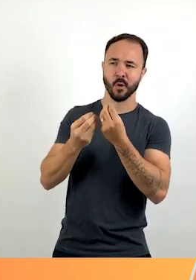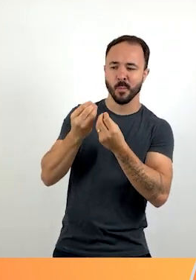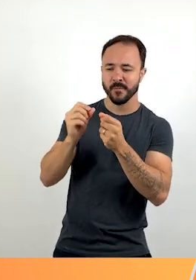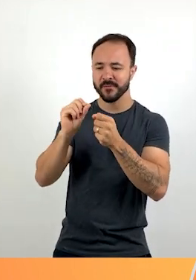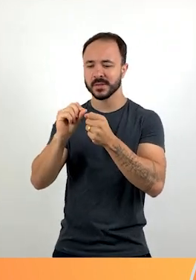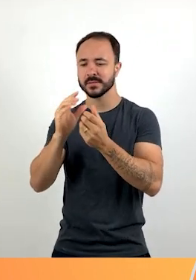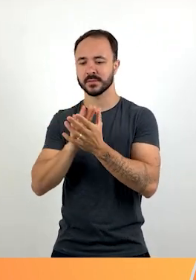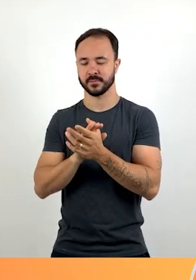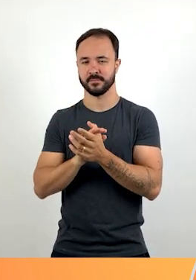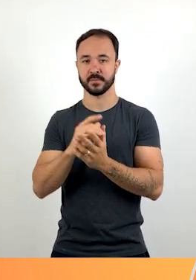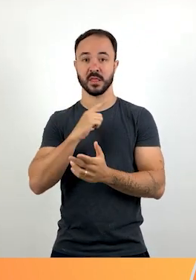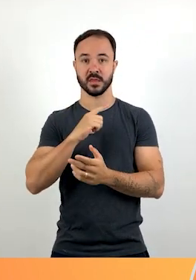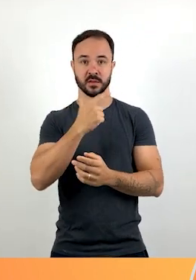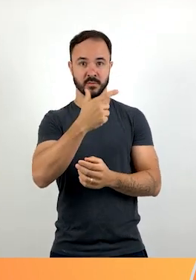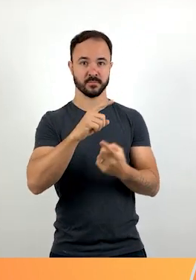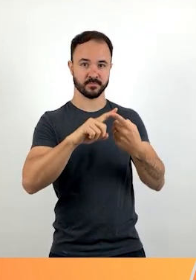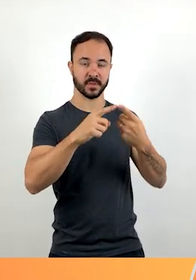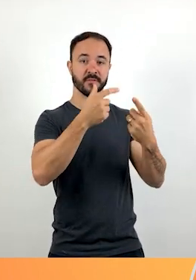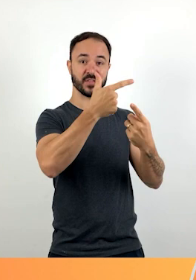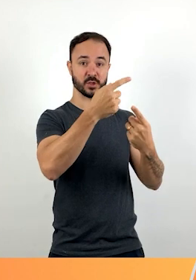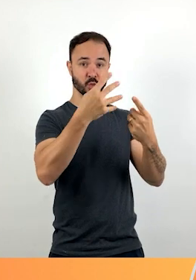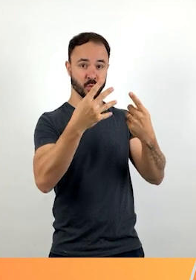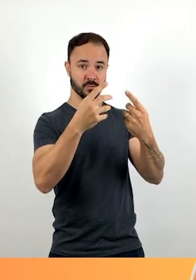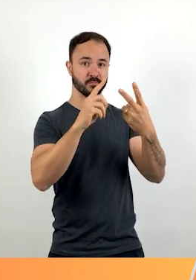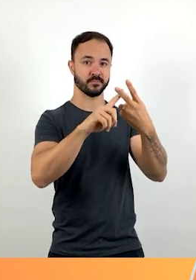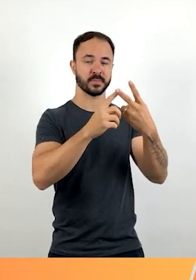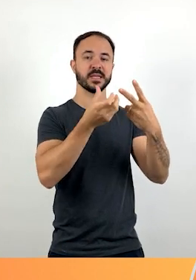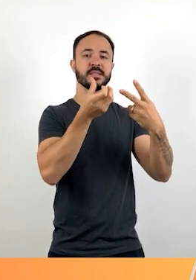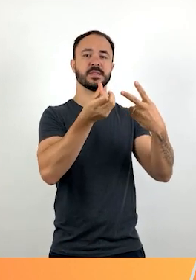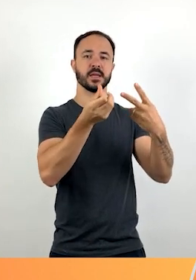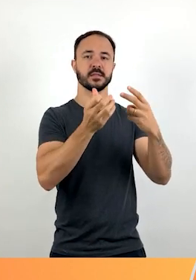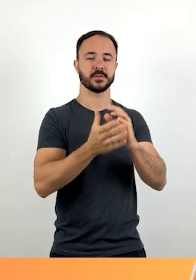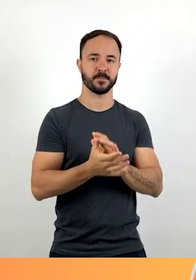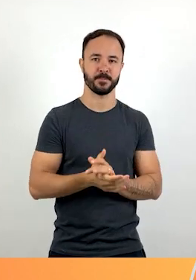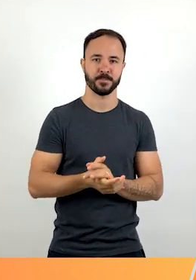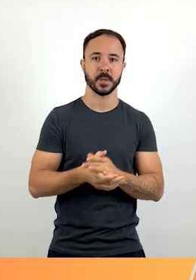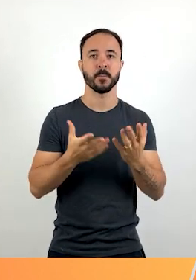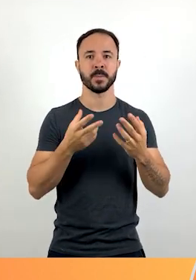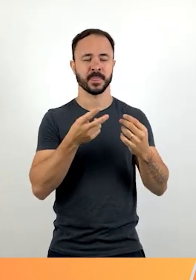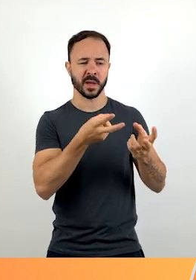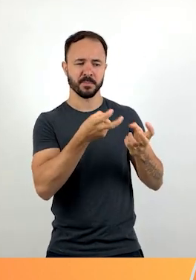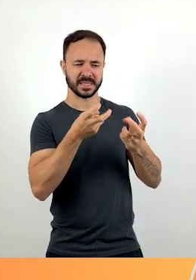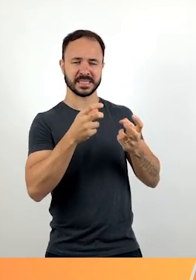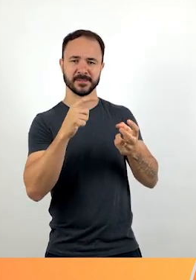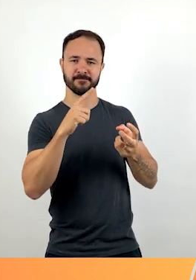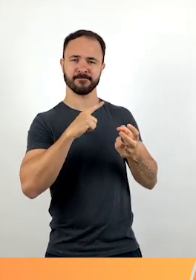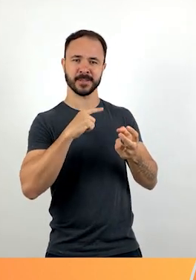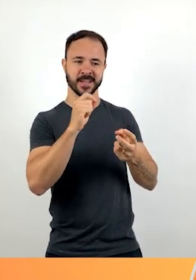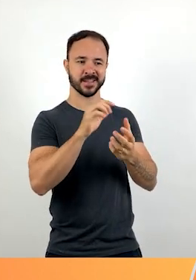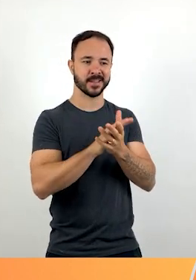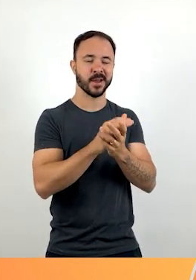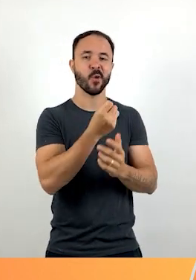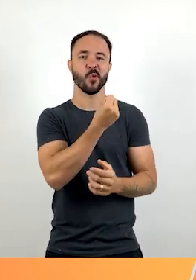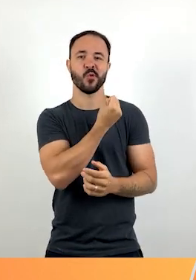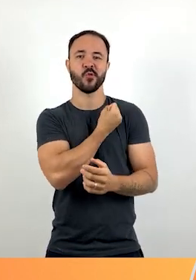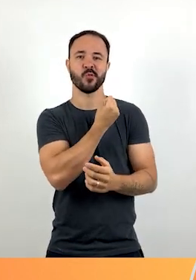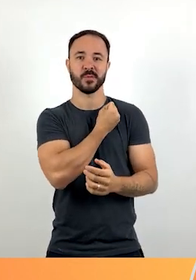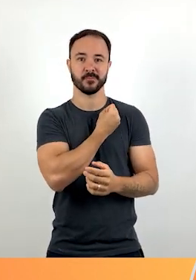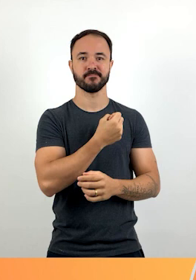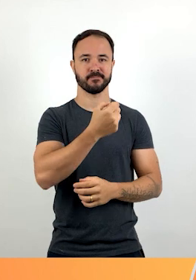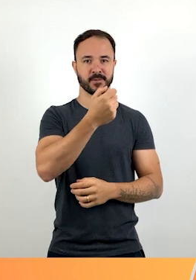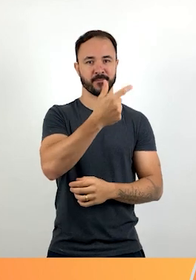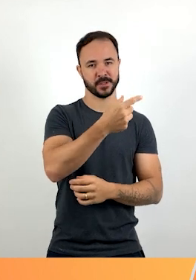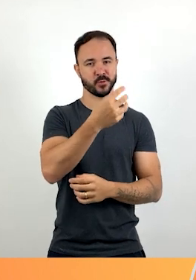de 24 e 6. Dá para ver aqui que vai ser esse próprio 24, né? Mas